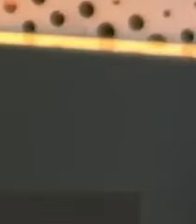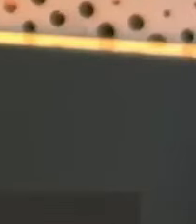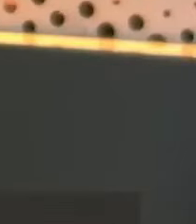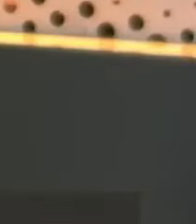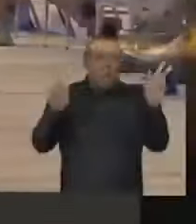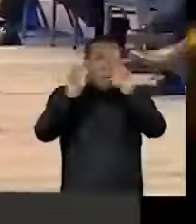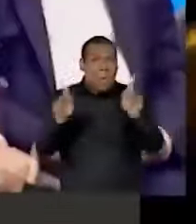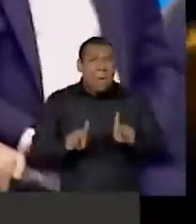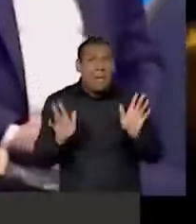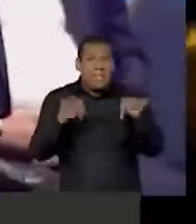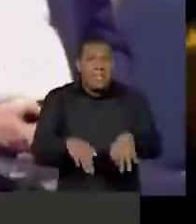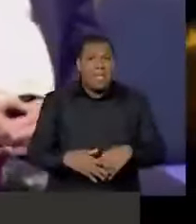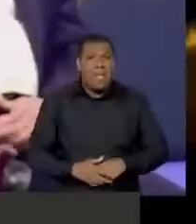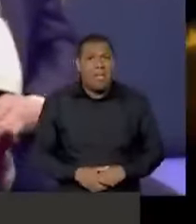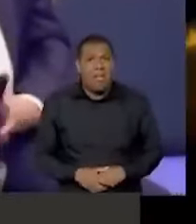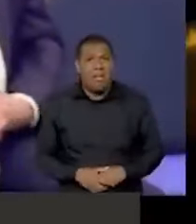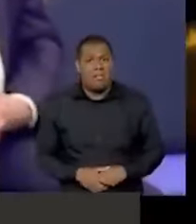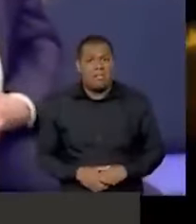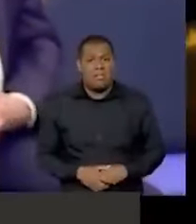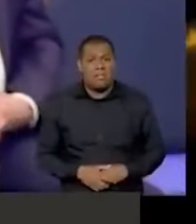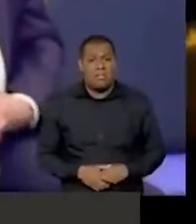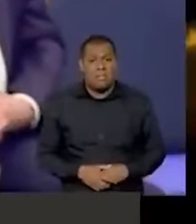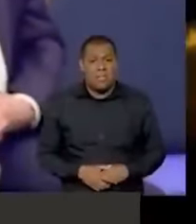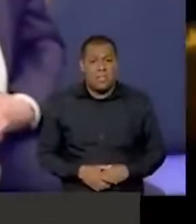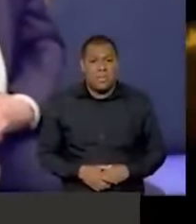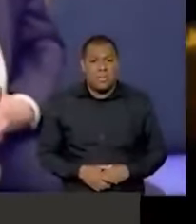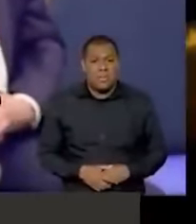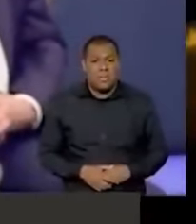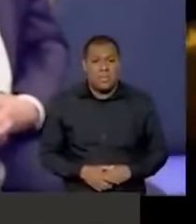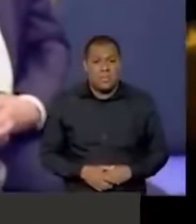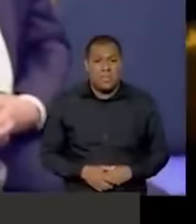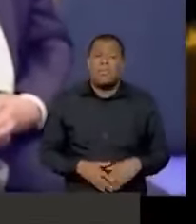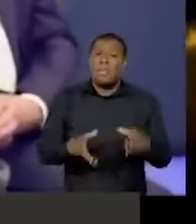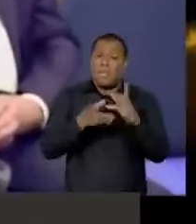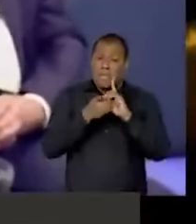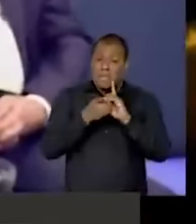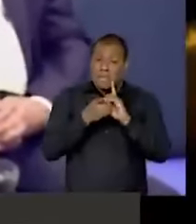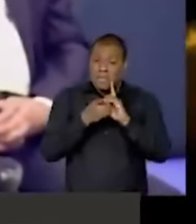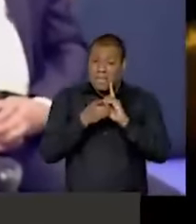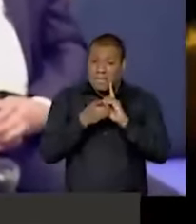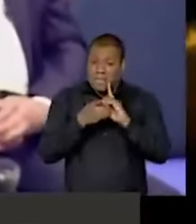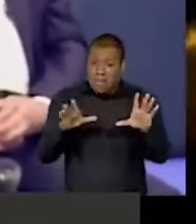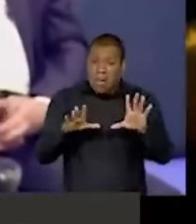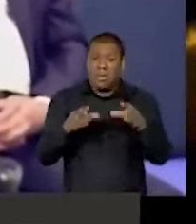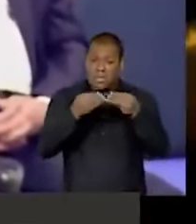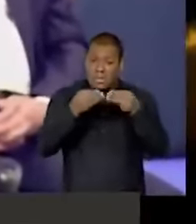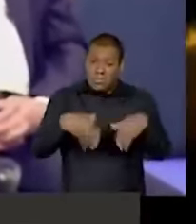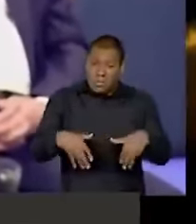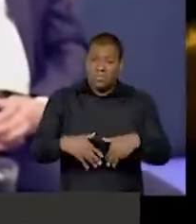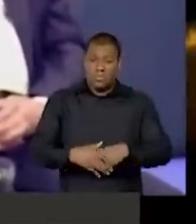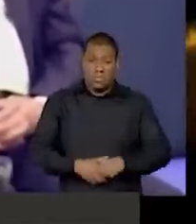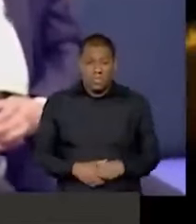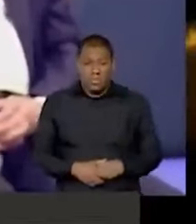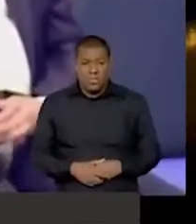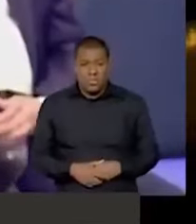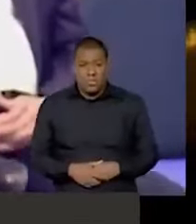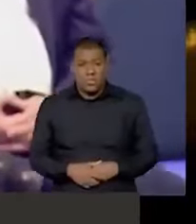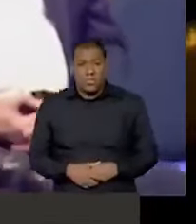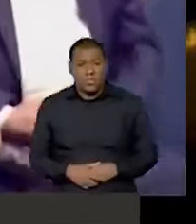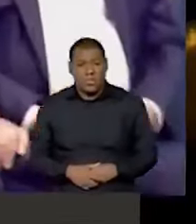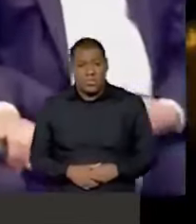750 milhões de brasileiros que passam fome, segundo o recenseamento do próprio